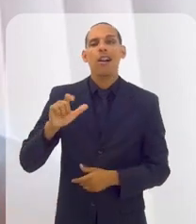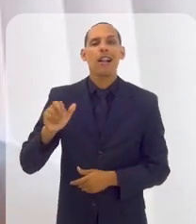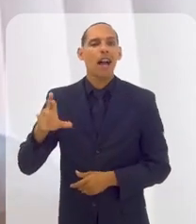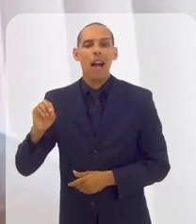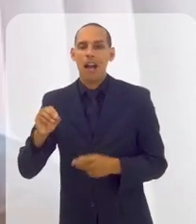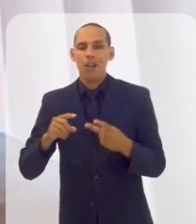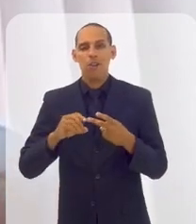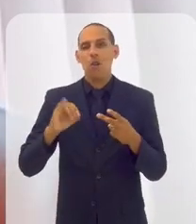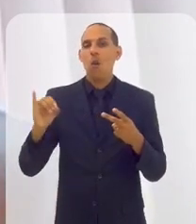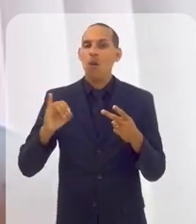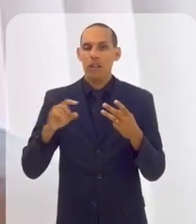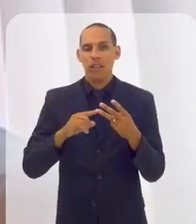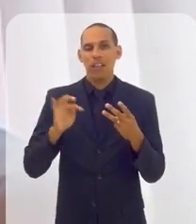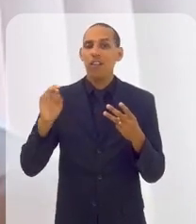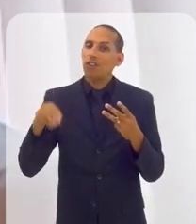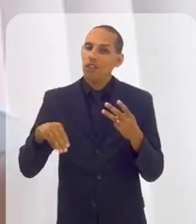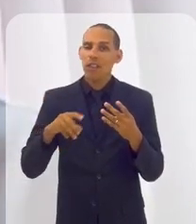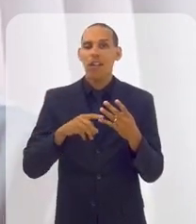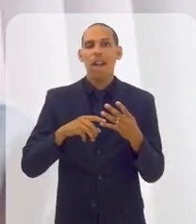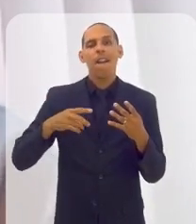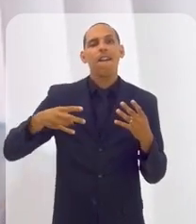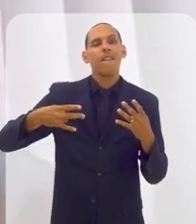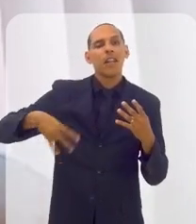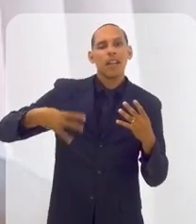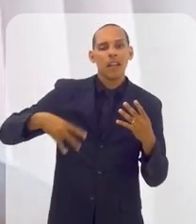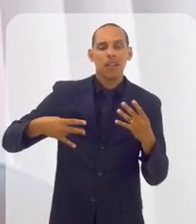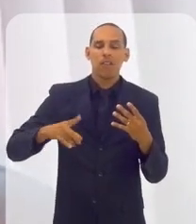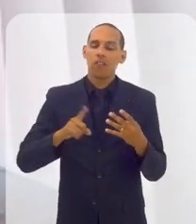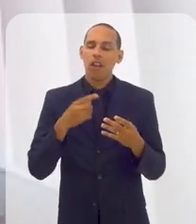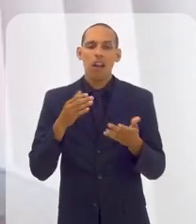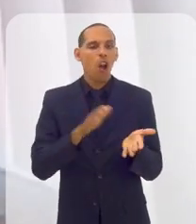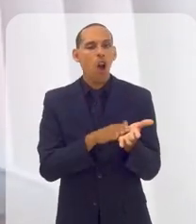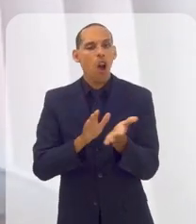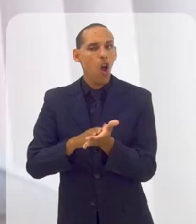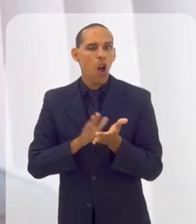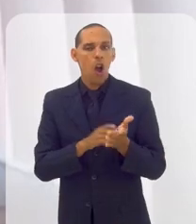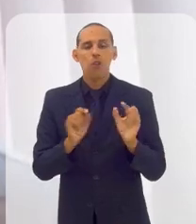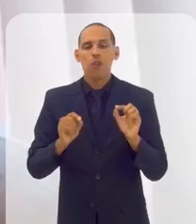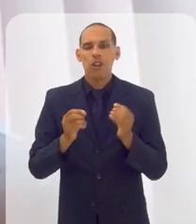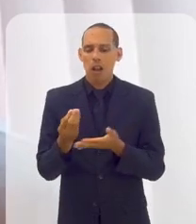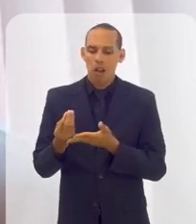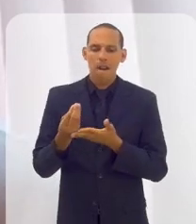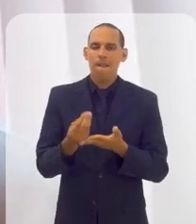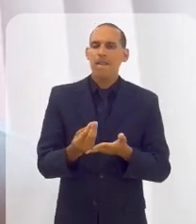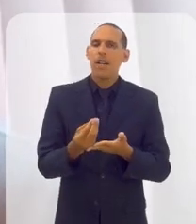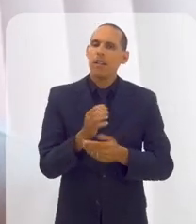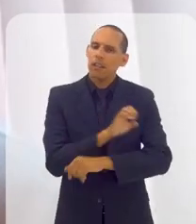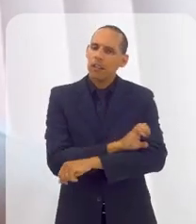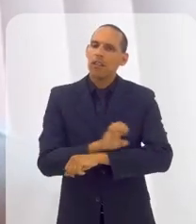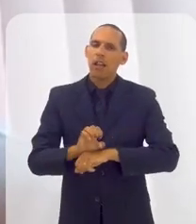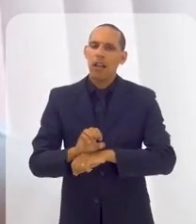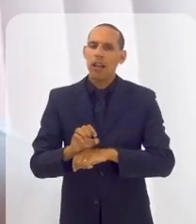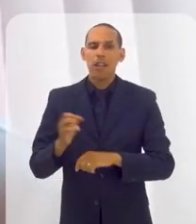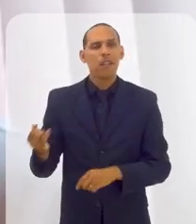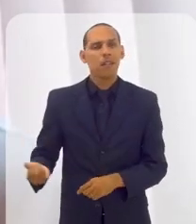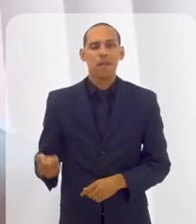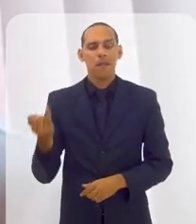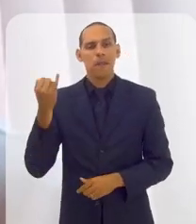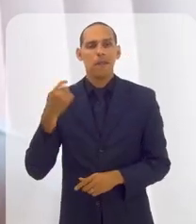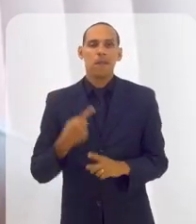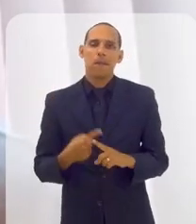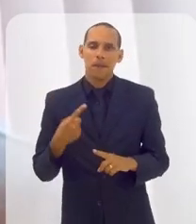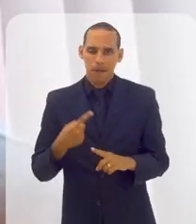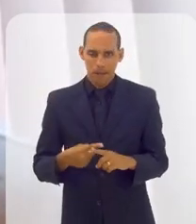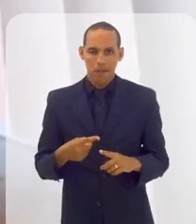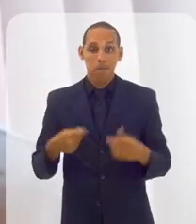da TIM, da Vivo, uma oferta de estágios a profissionais. Isso é importante